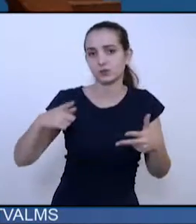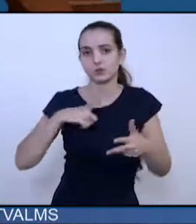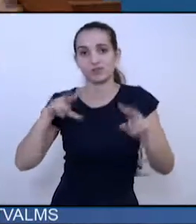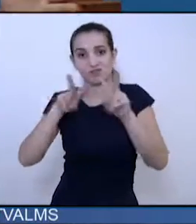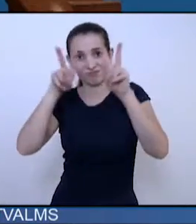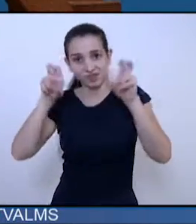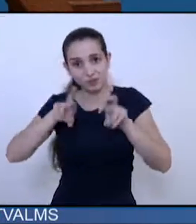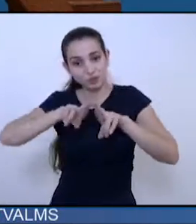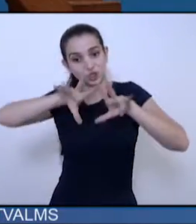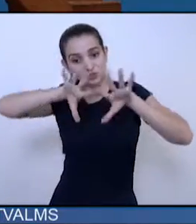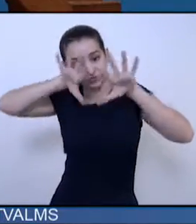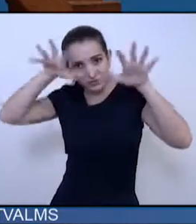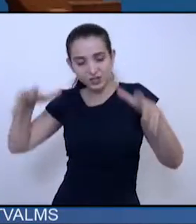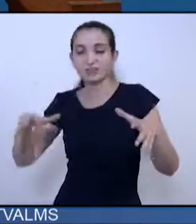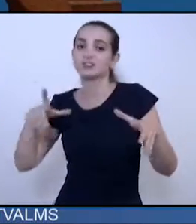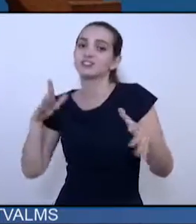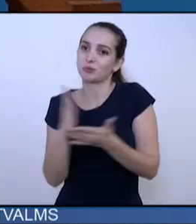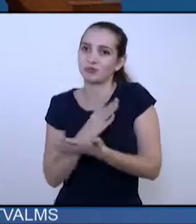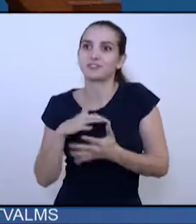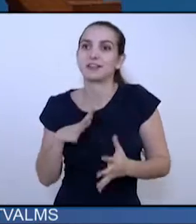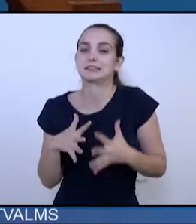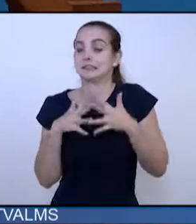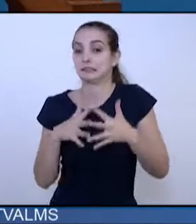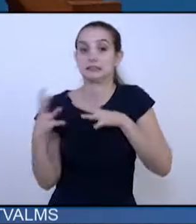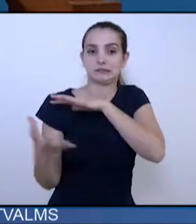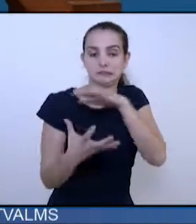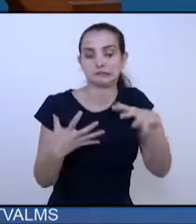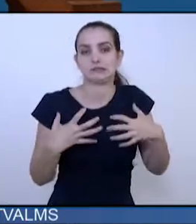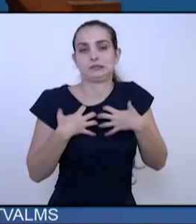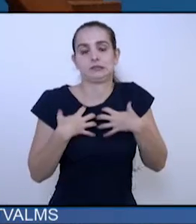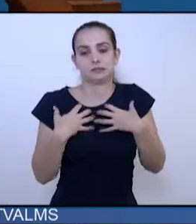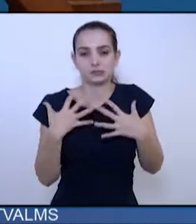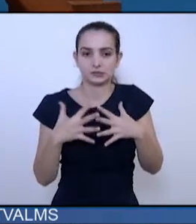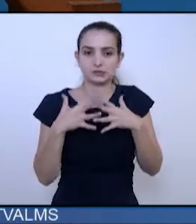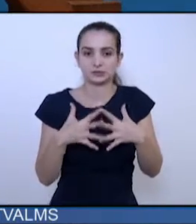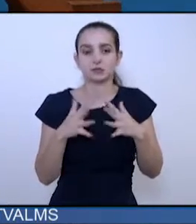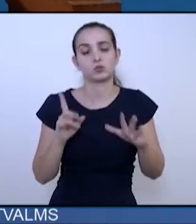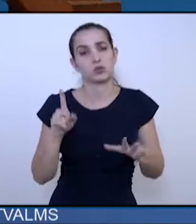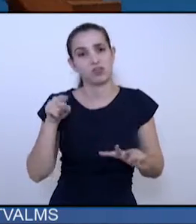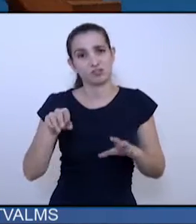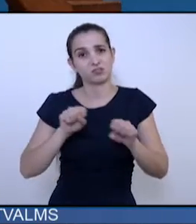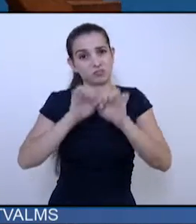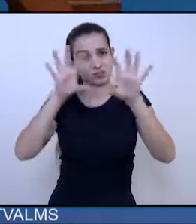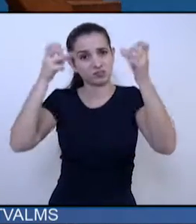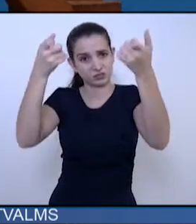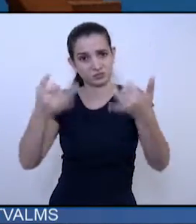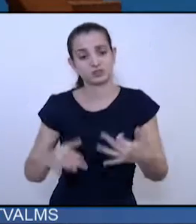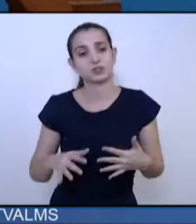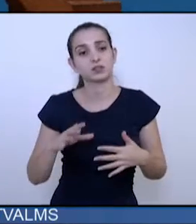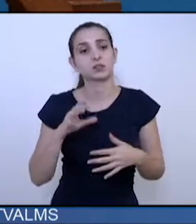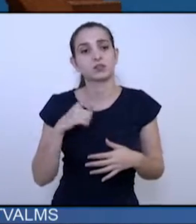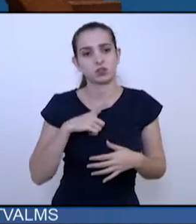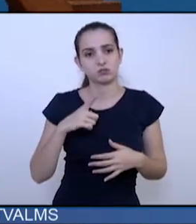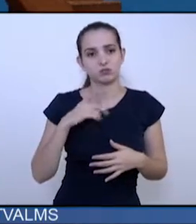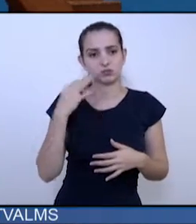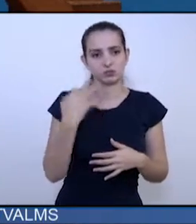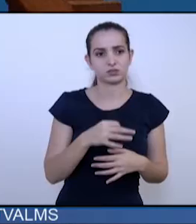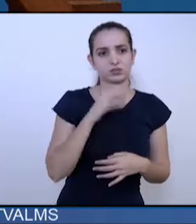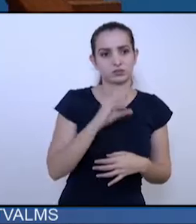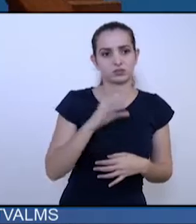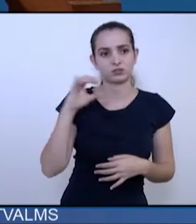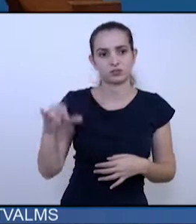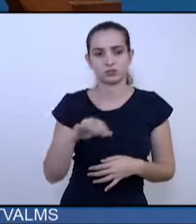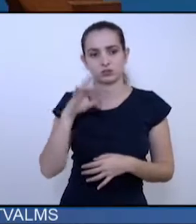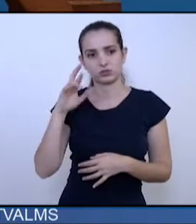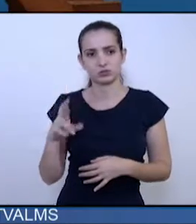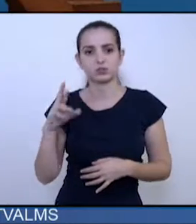e aí gera todo esse transtorno. Eu penso que esses esclarecimentos são fundamentais, e não tenho dúvida de que a Comissão de Constituição, Justiça e